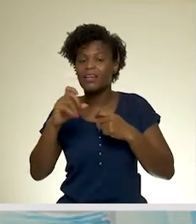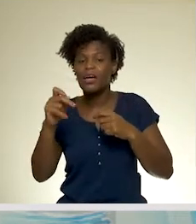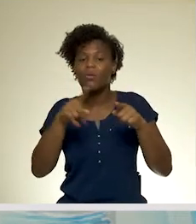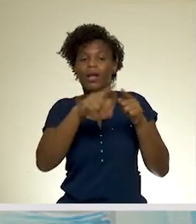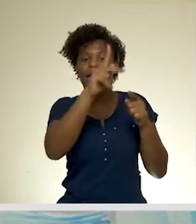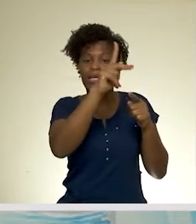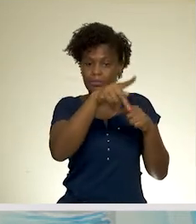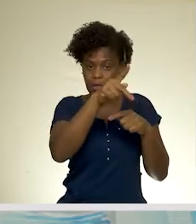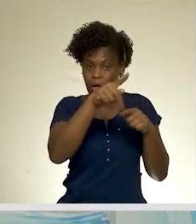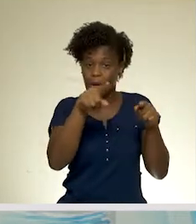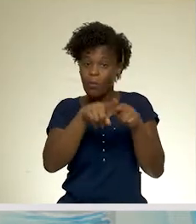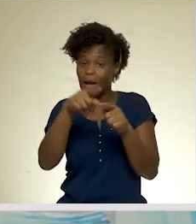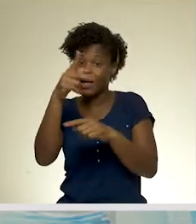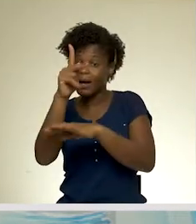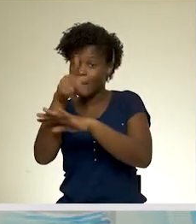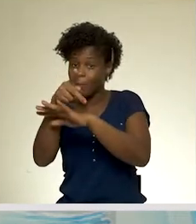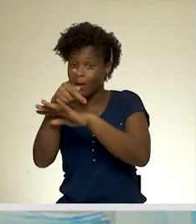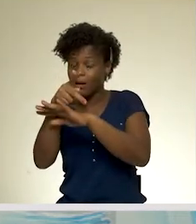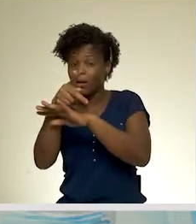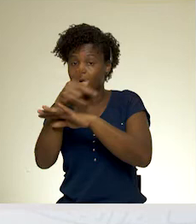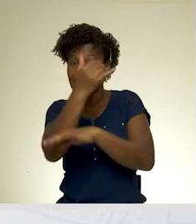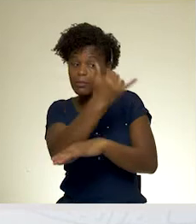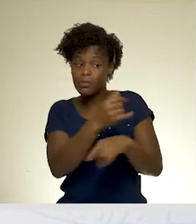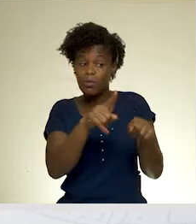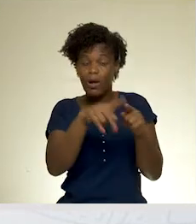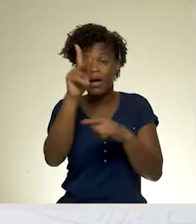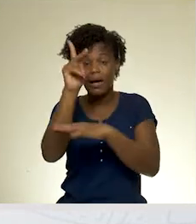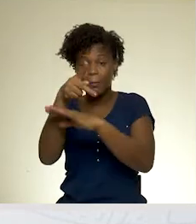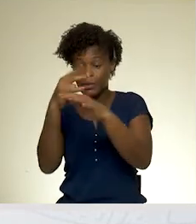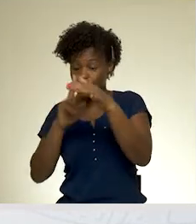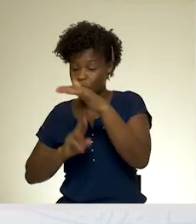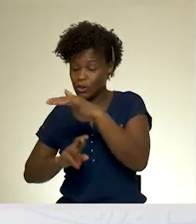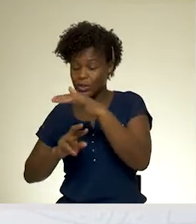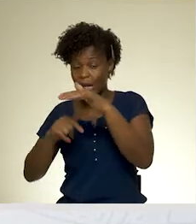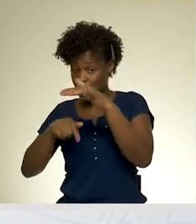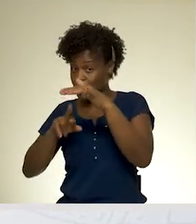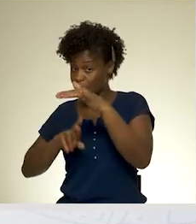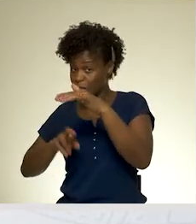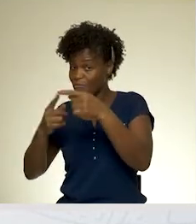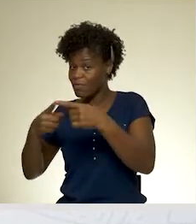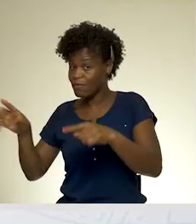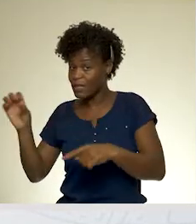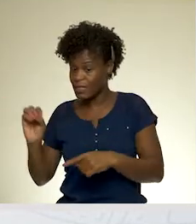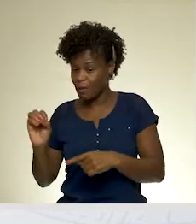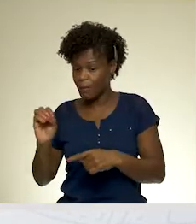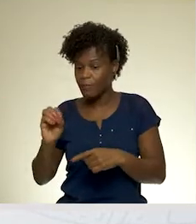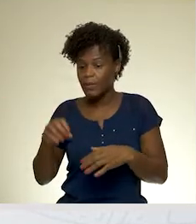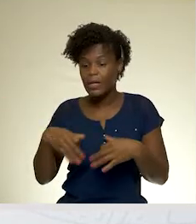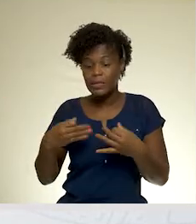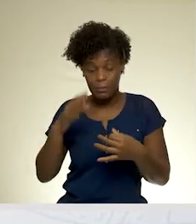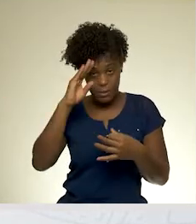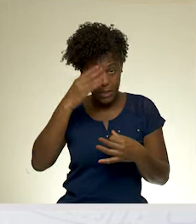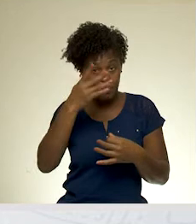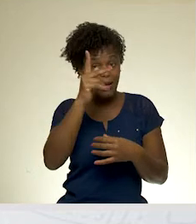k sobre x, onde x é diferente de zero. Ciente de que k é igual a